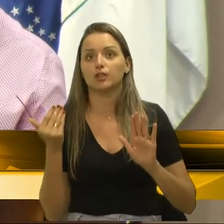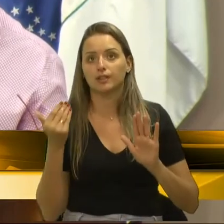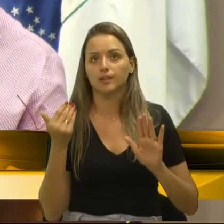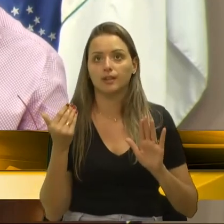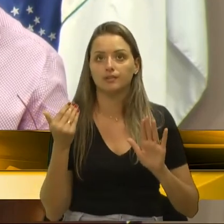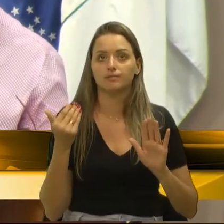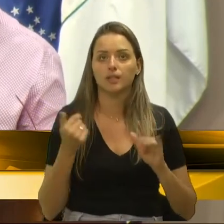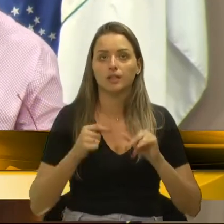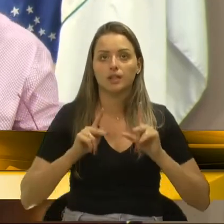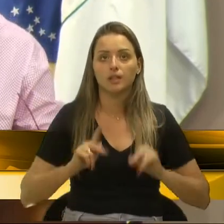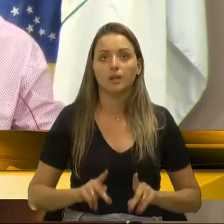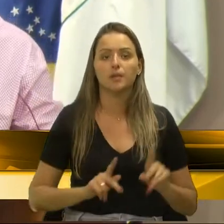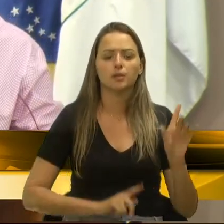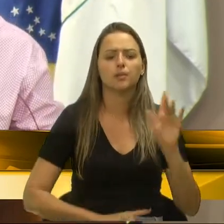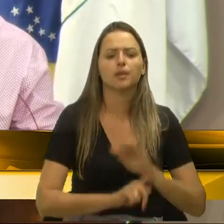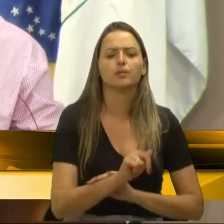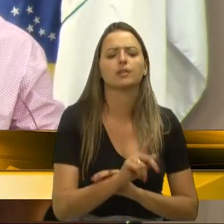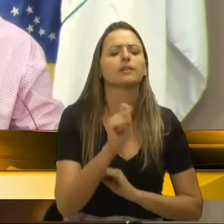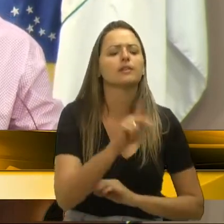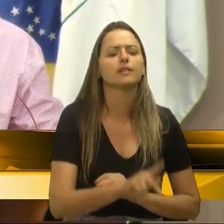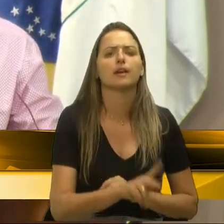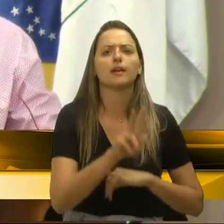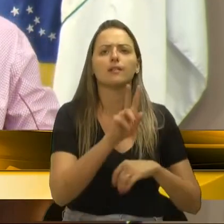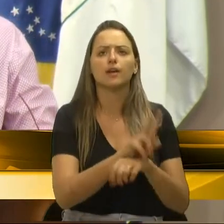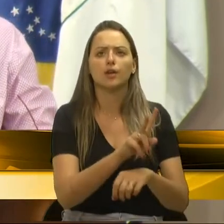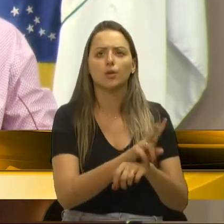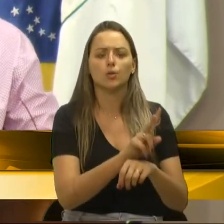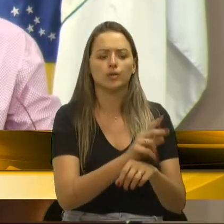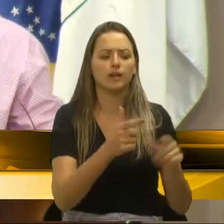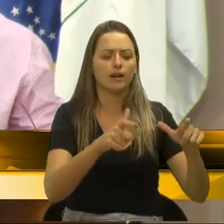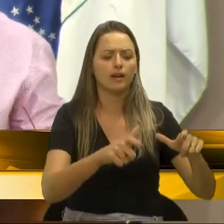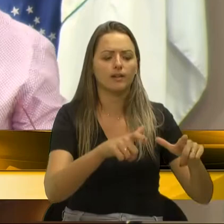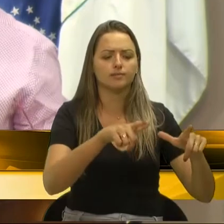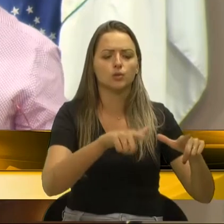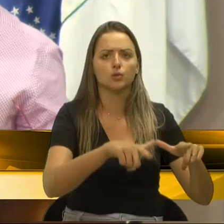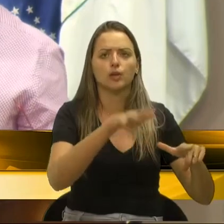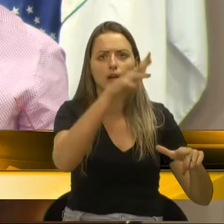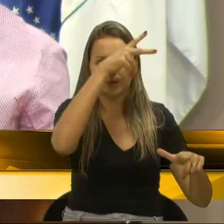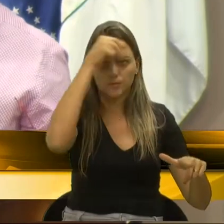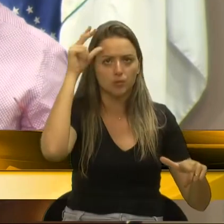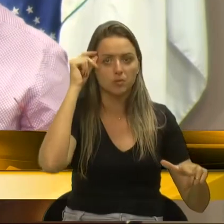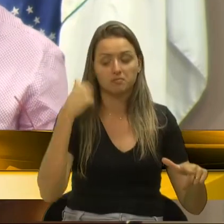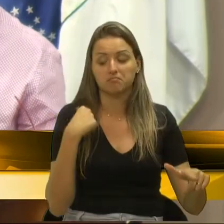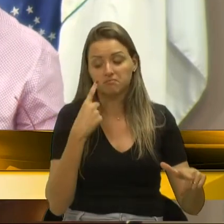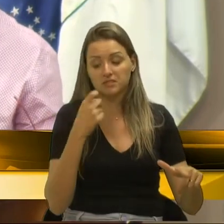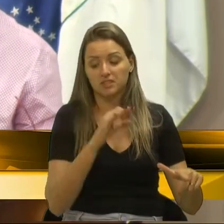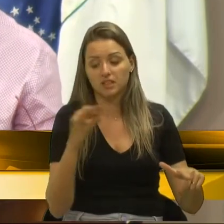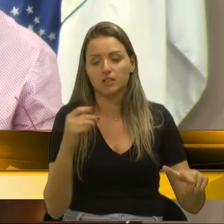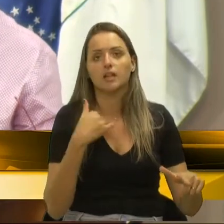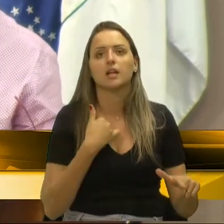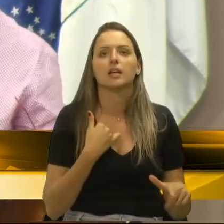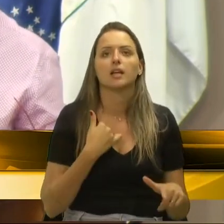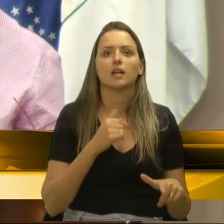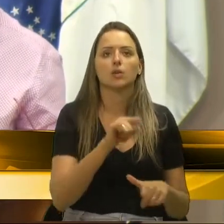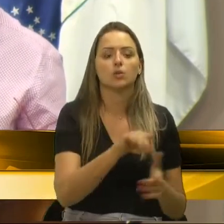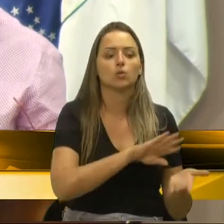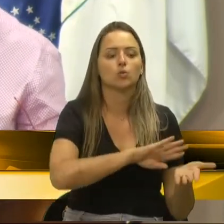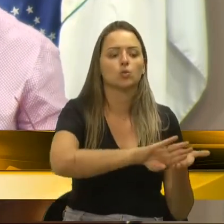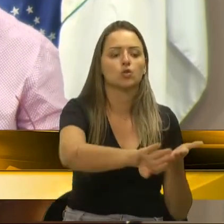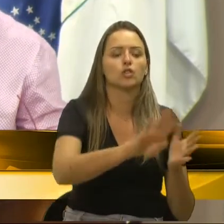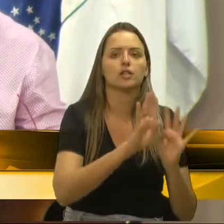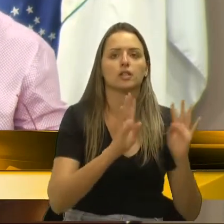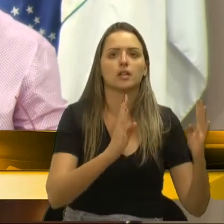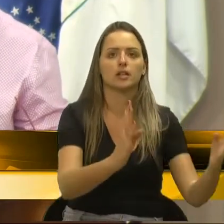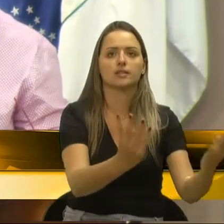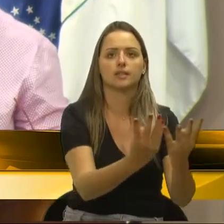e o morador questionou, quem vai cuidar dessa área pública depois? Eu não me interessa, interessa que tu tira esses arames dali. Então,